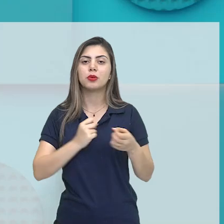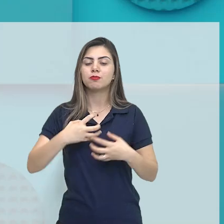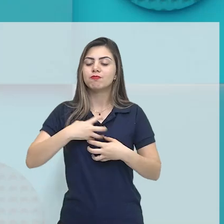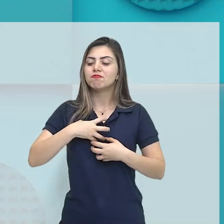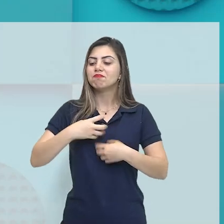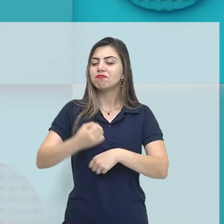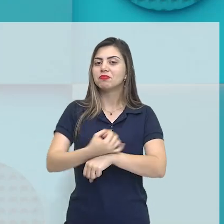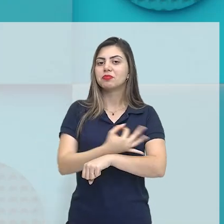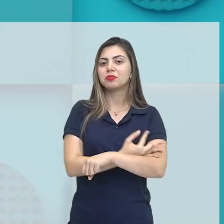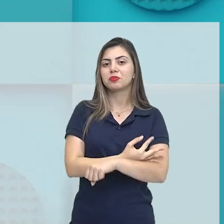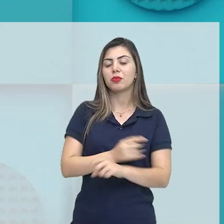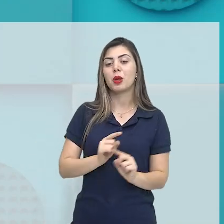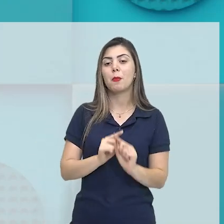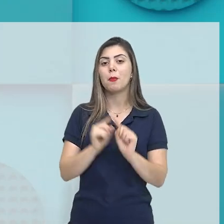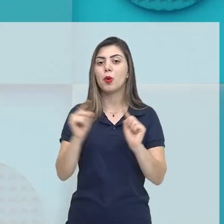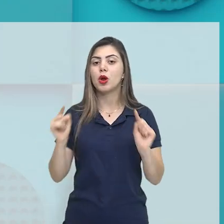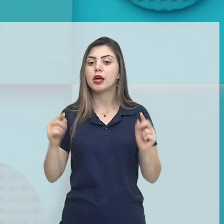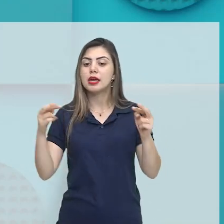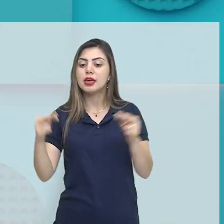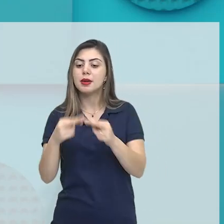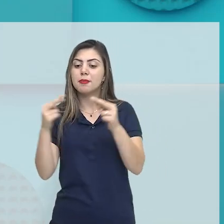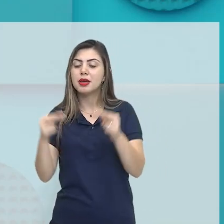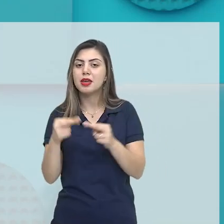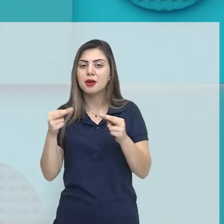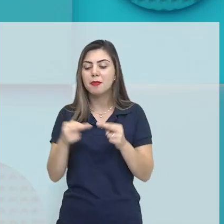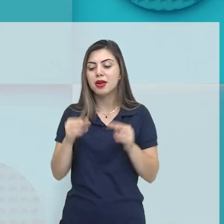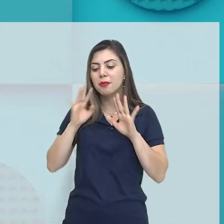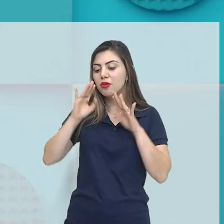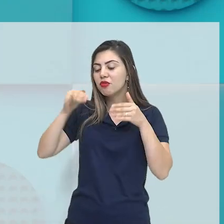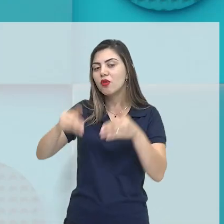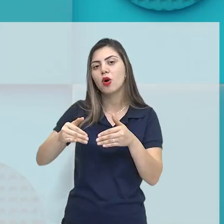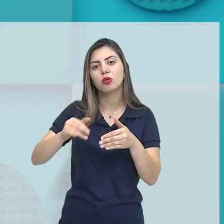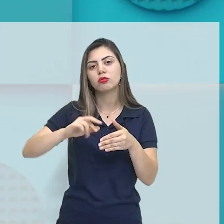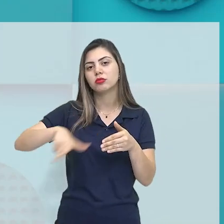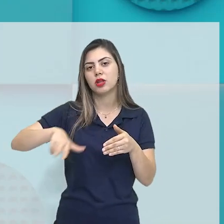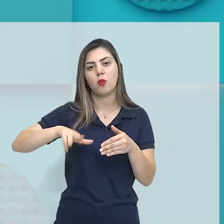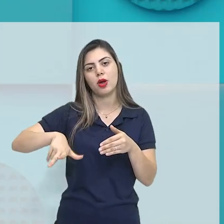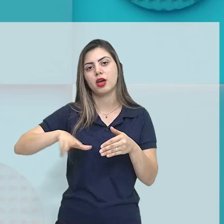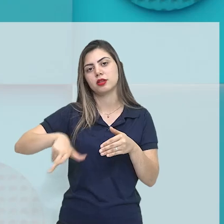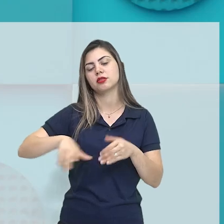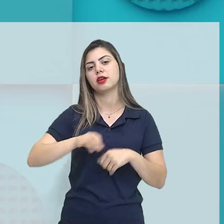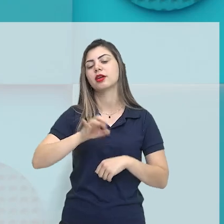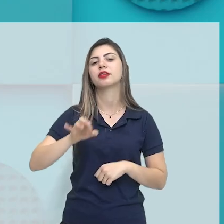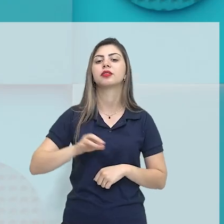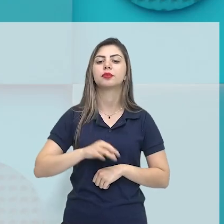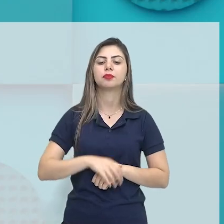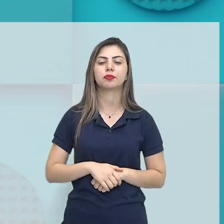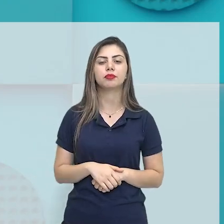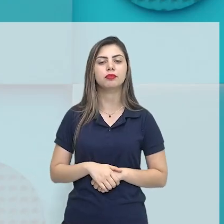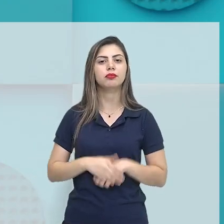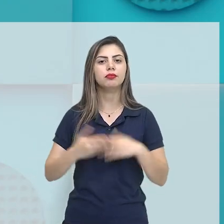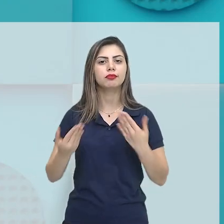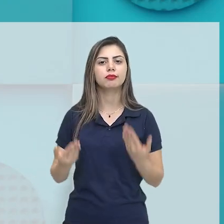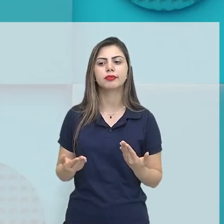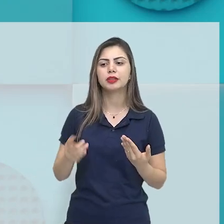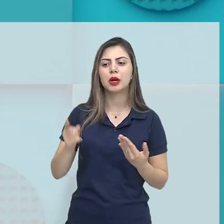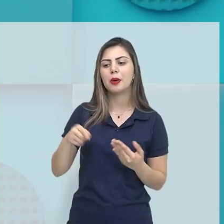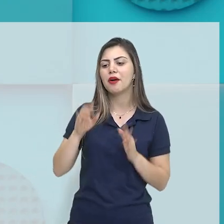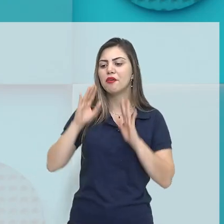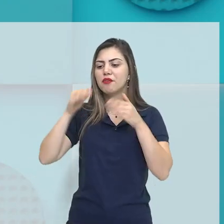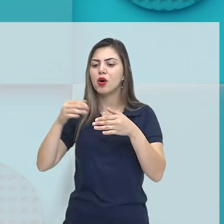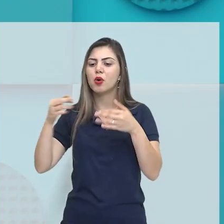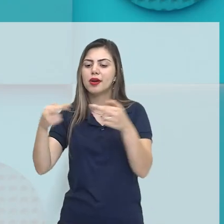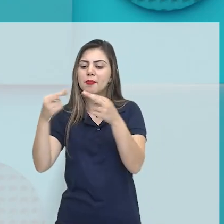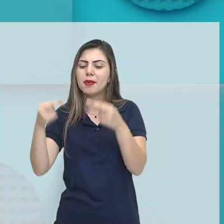emoção, mas não tem tanta preocupação nessa forma fixa, nessa preocupação em rimar